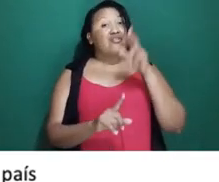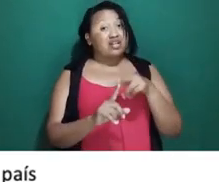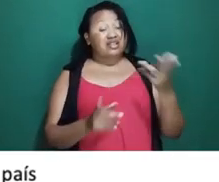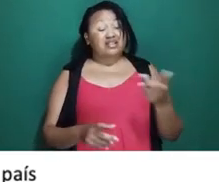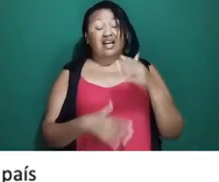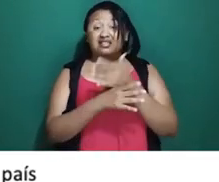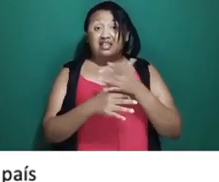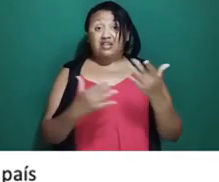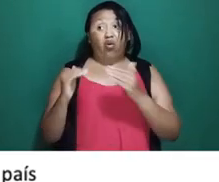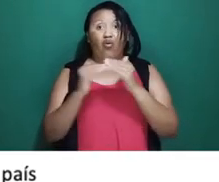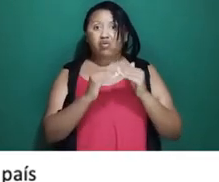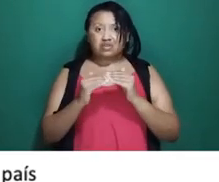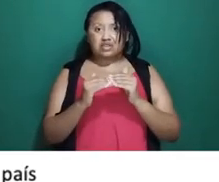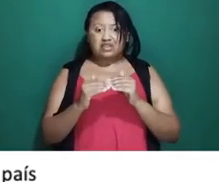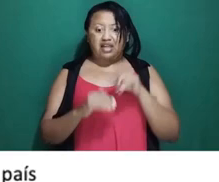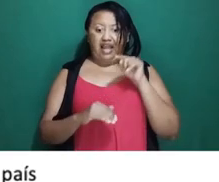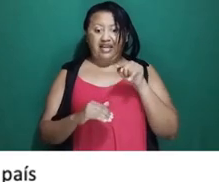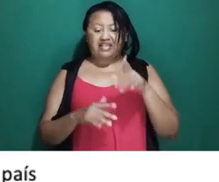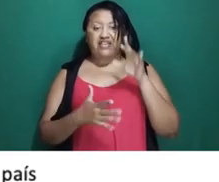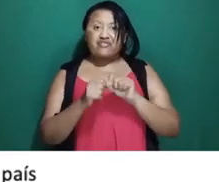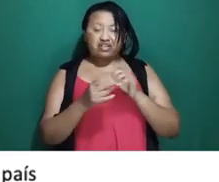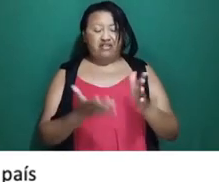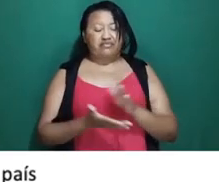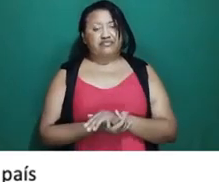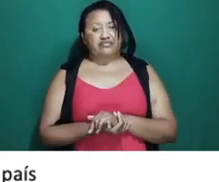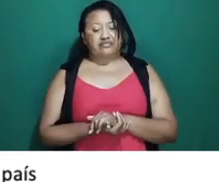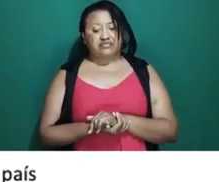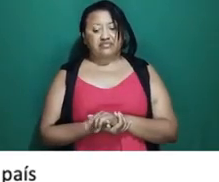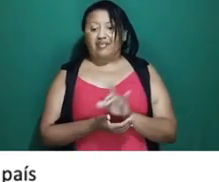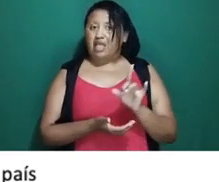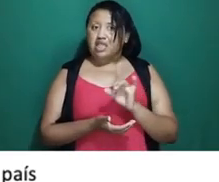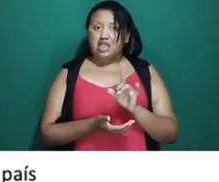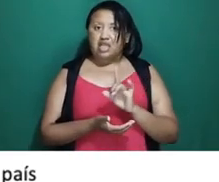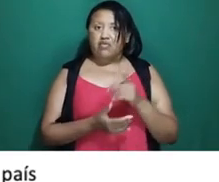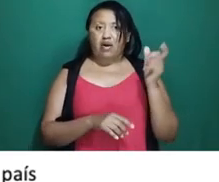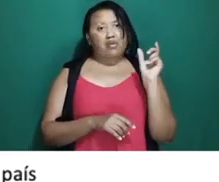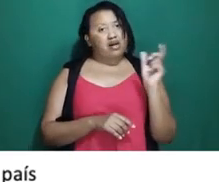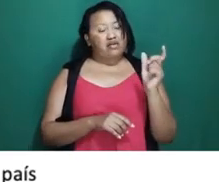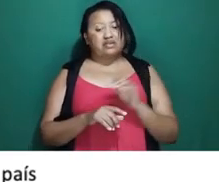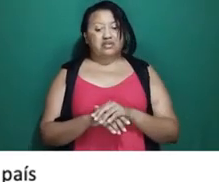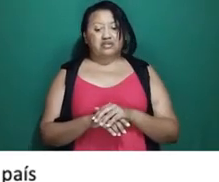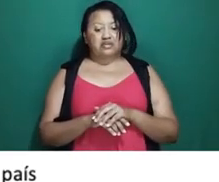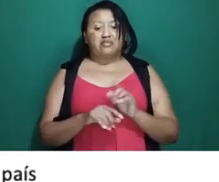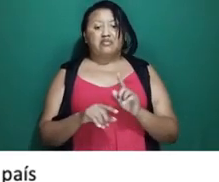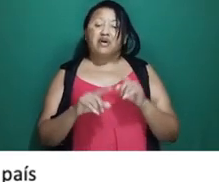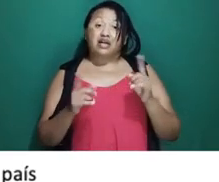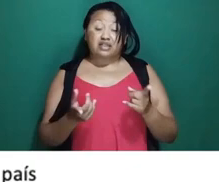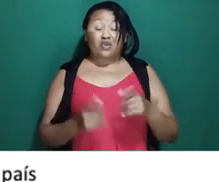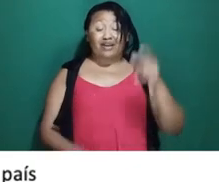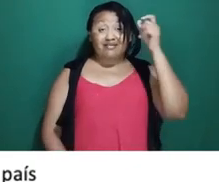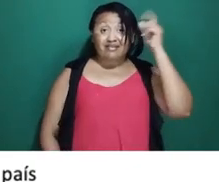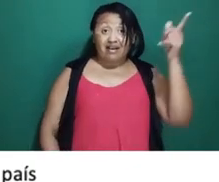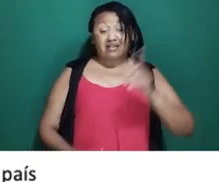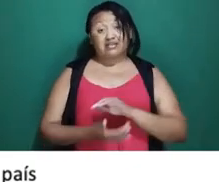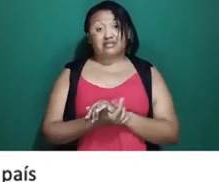então é uma concordância aqui que é feita não com a palavra em si mas com a